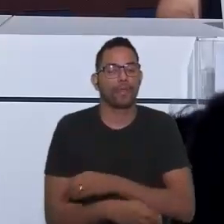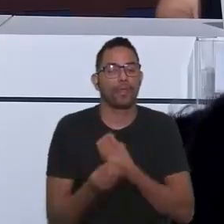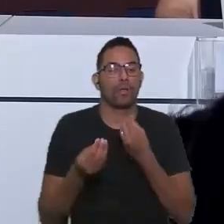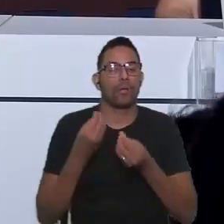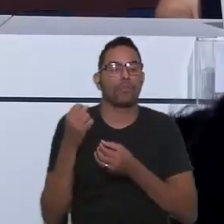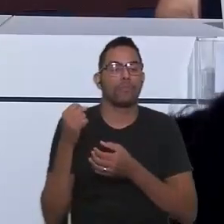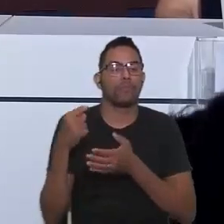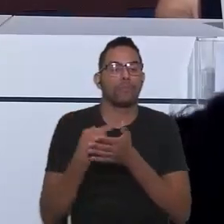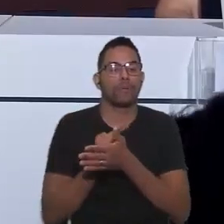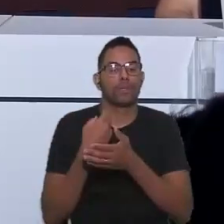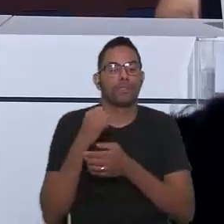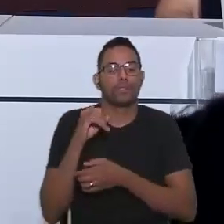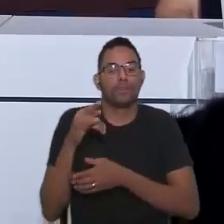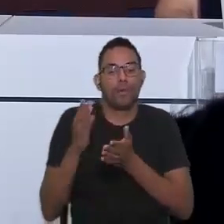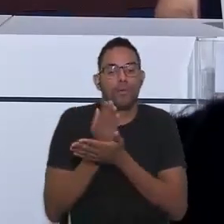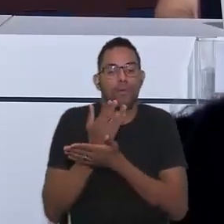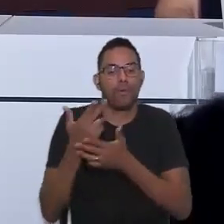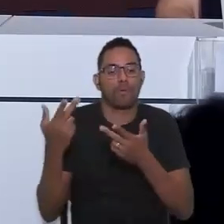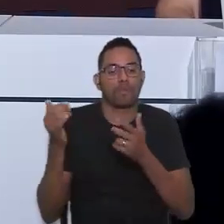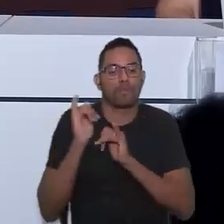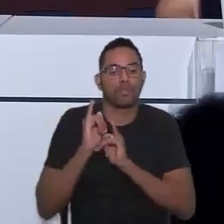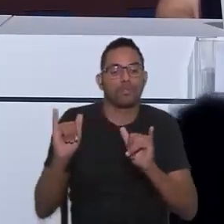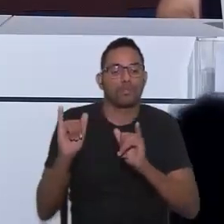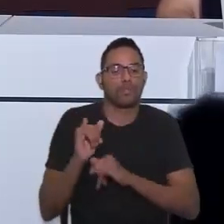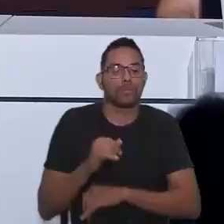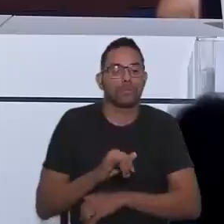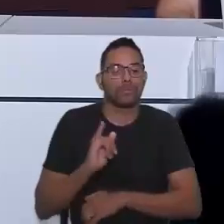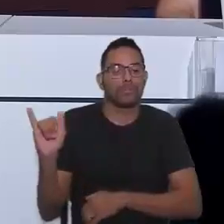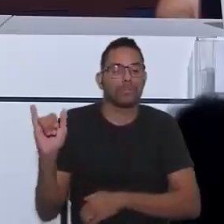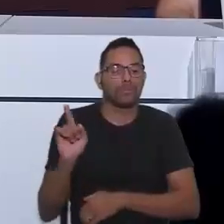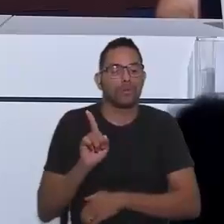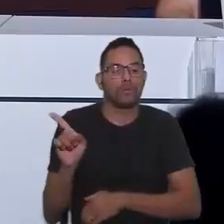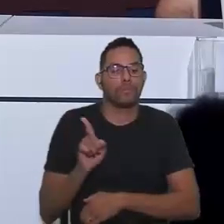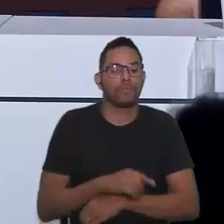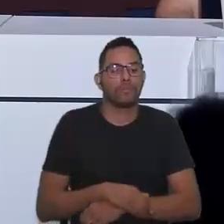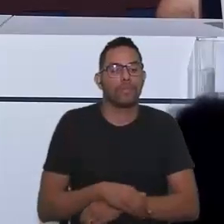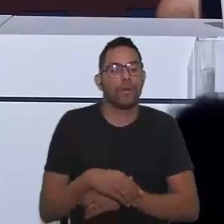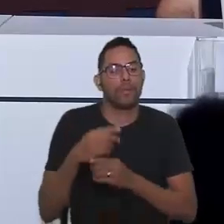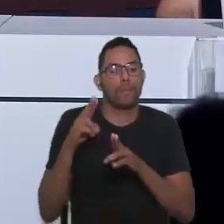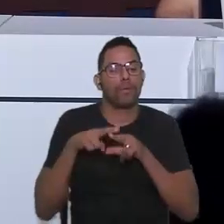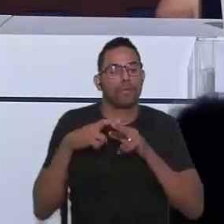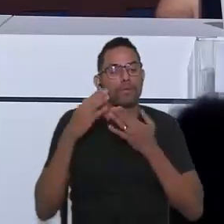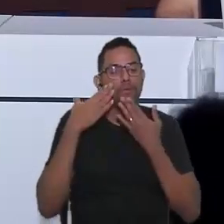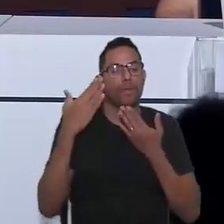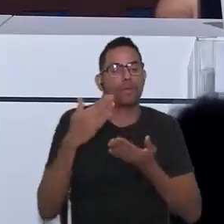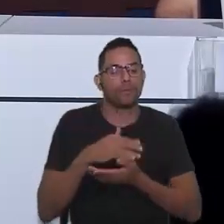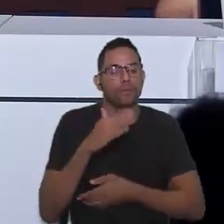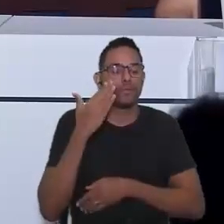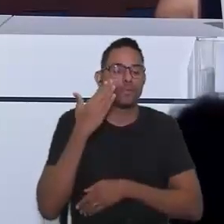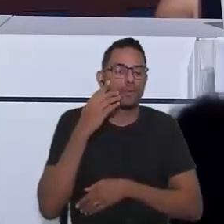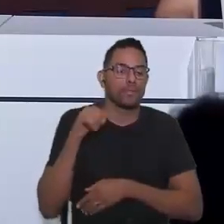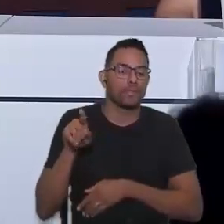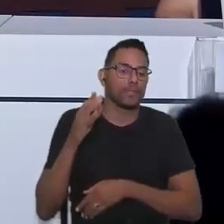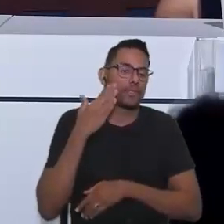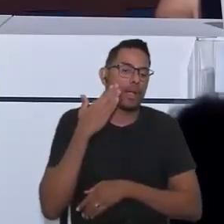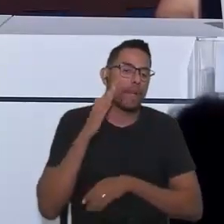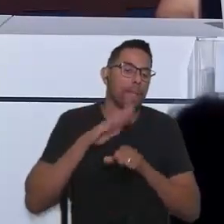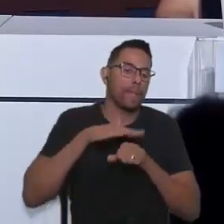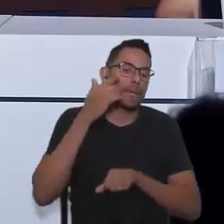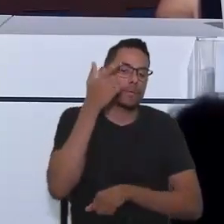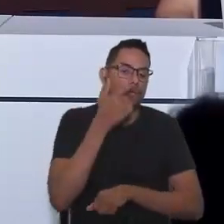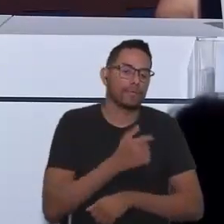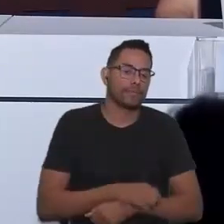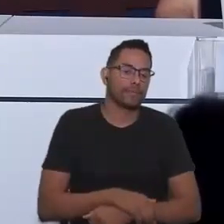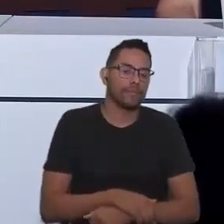como se eu tivesse alguma coisa para dizer ao Sérgio. E por isso, muito obrigado. Eu sei que você sabe muito